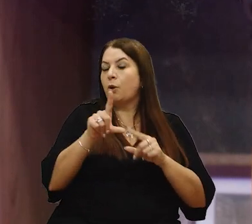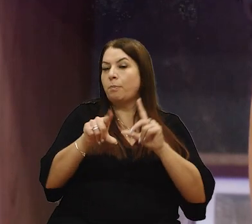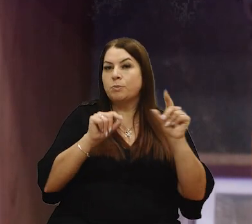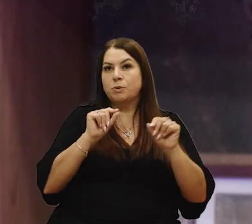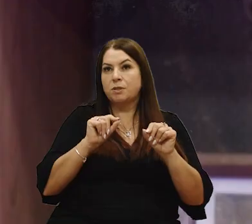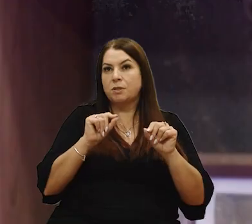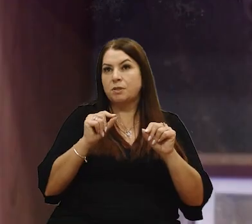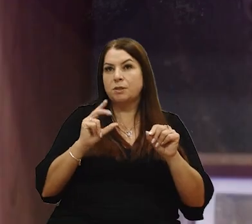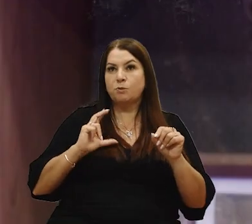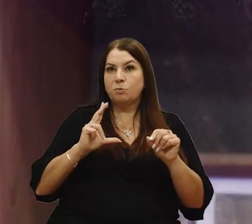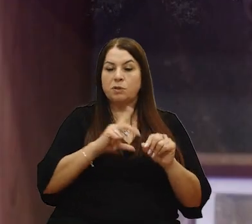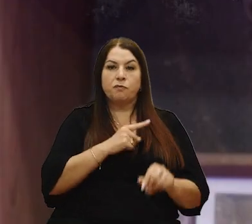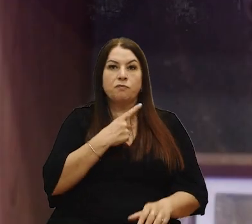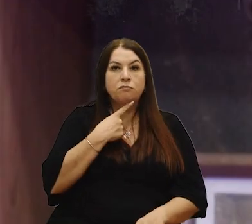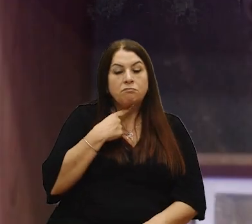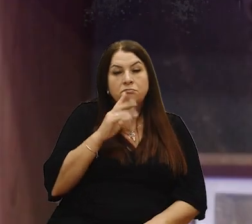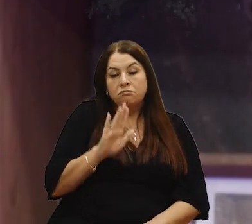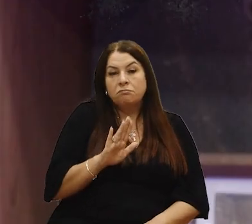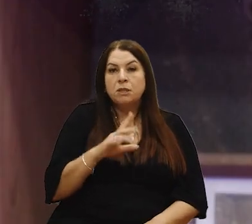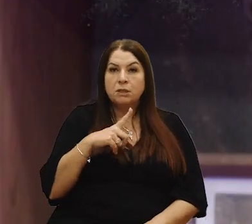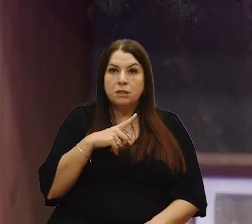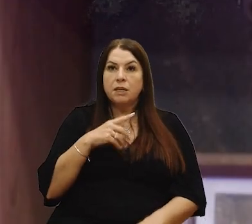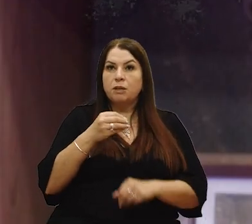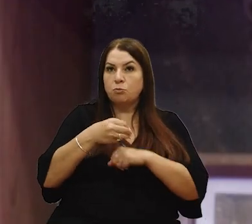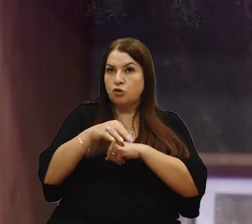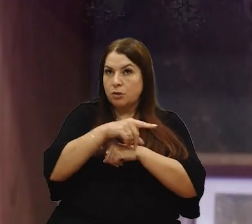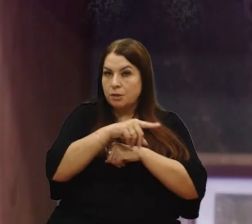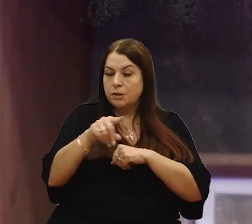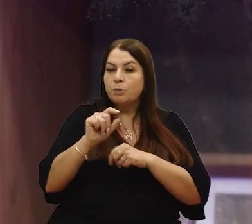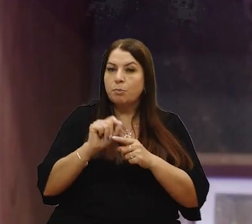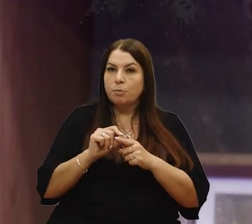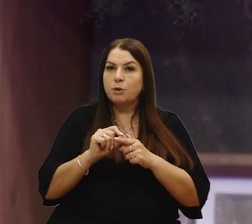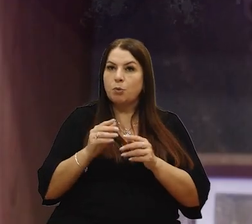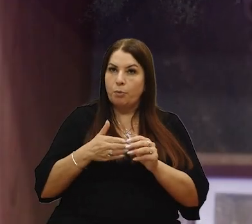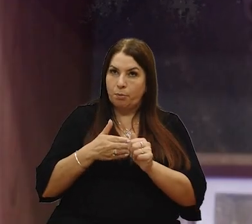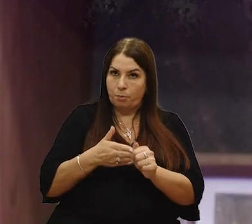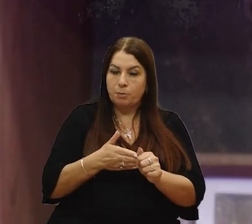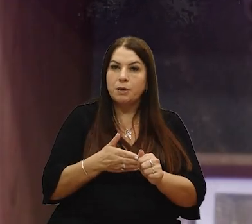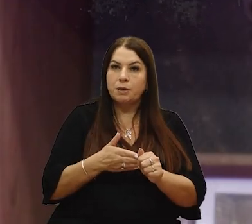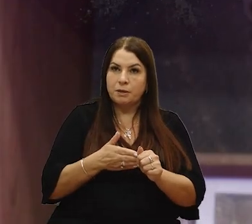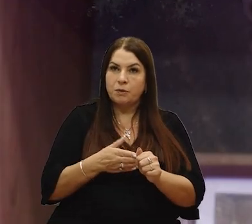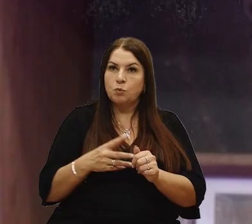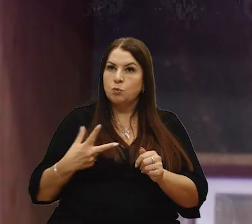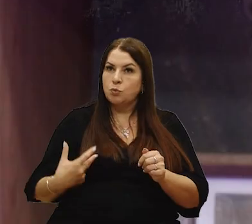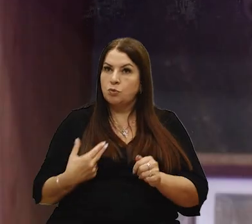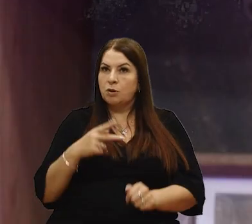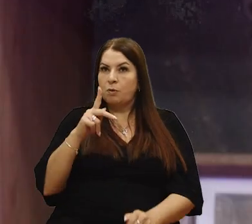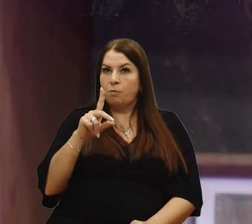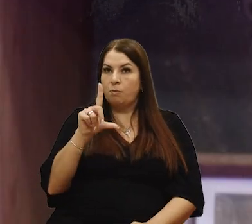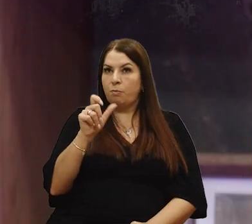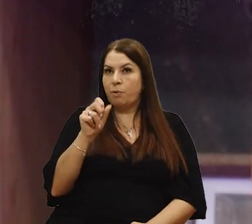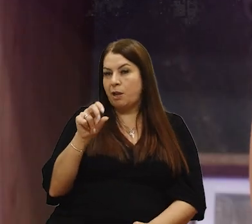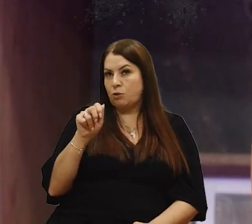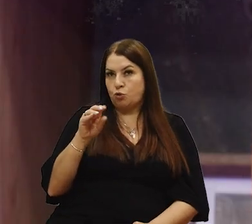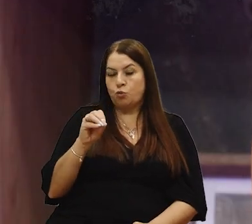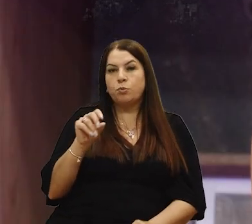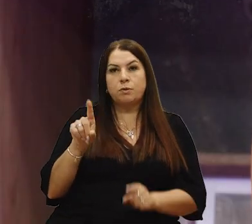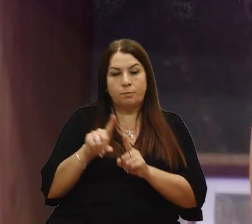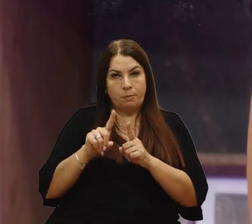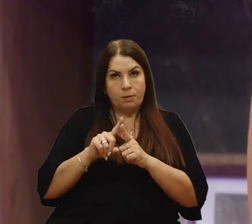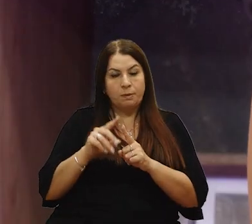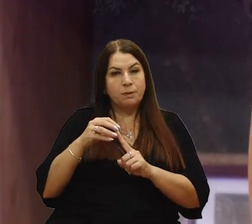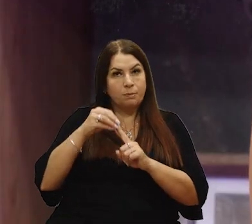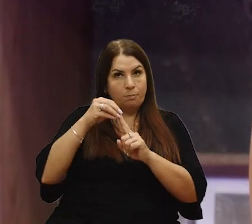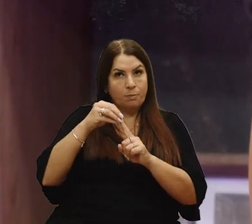cirurgia, ela vai ser uma opção se a paciente tem o desejo e se a paciente tem a indicação para isso, com o acompanhamento de um cirurgião plástico